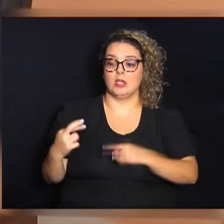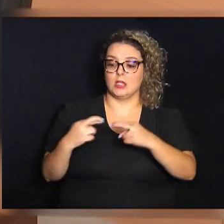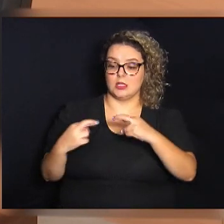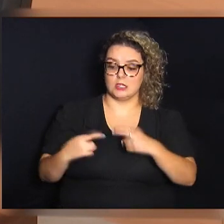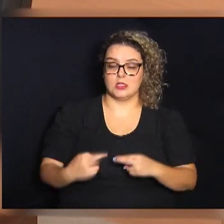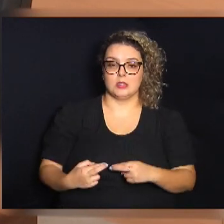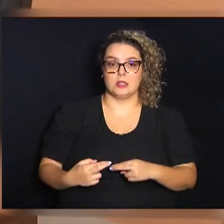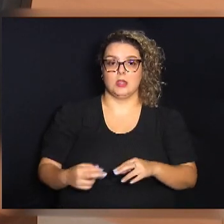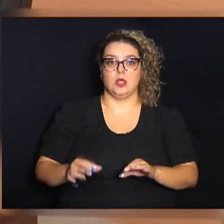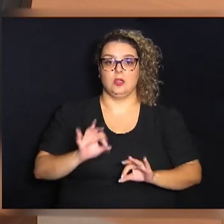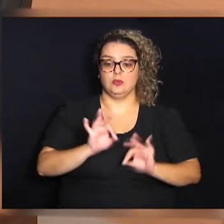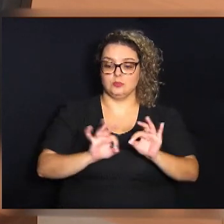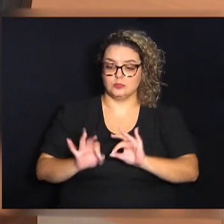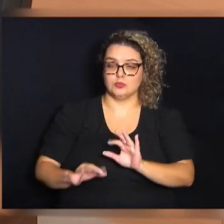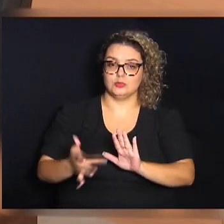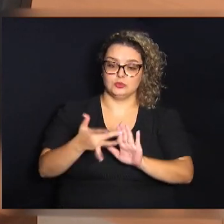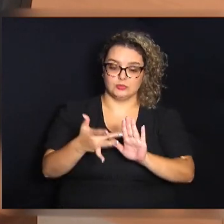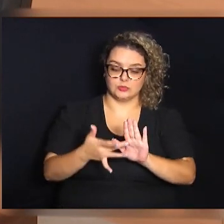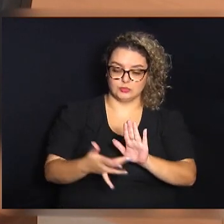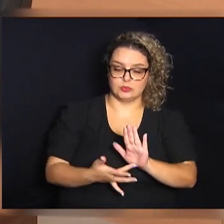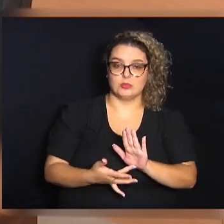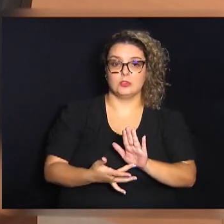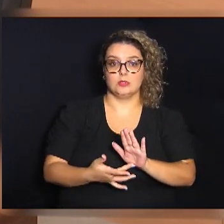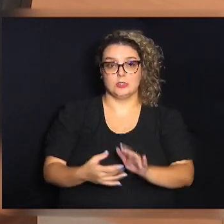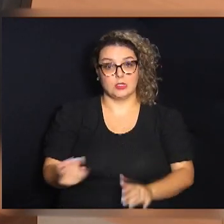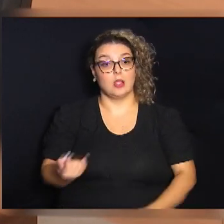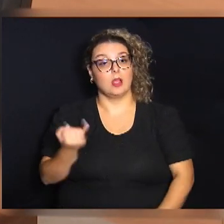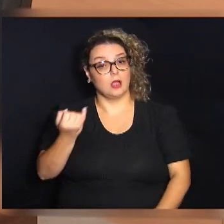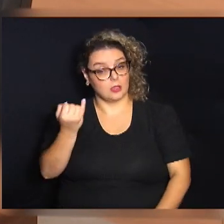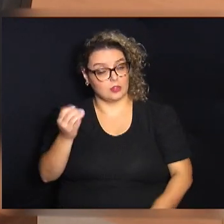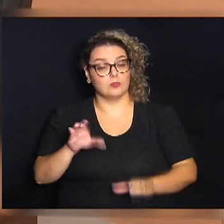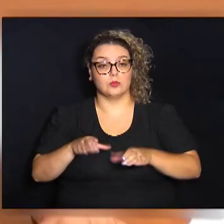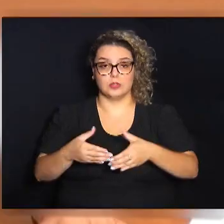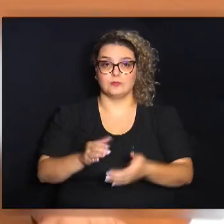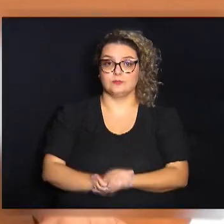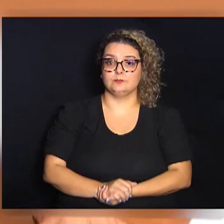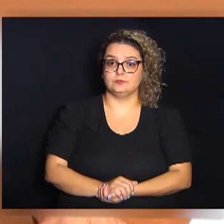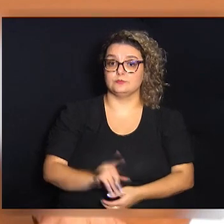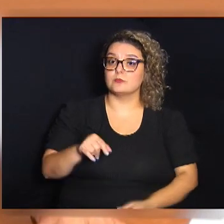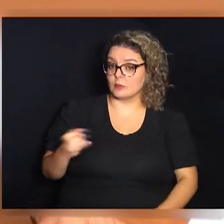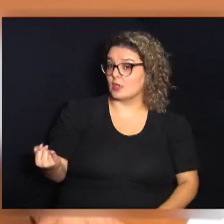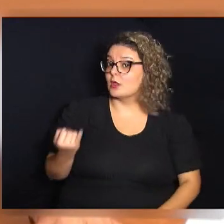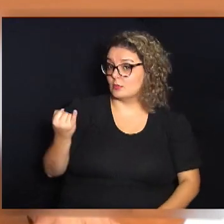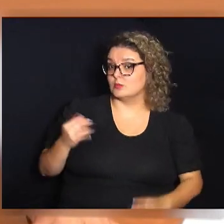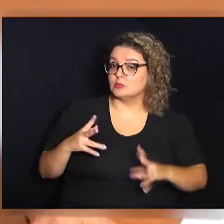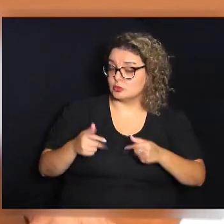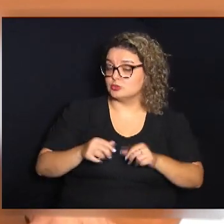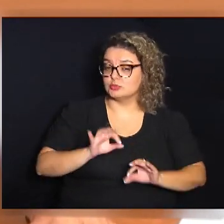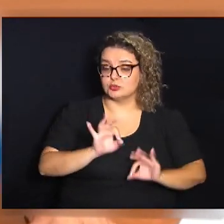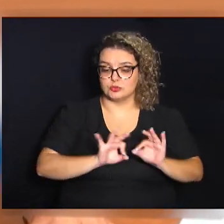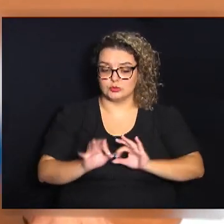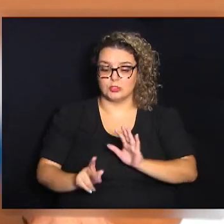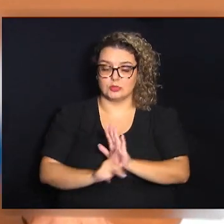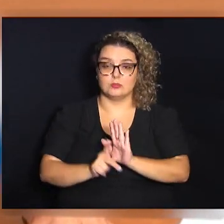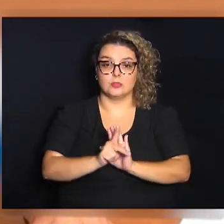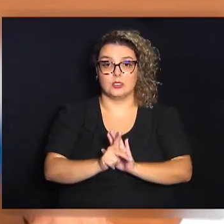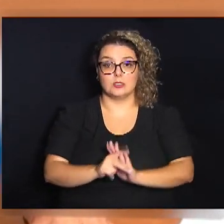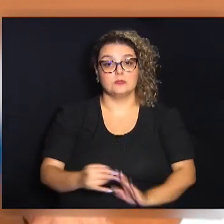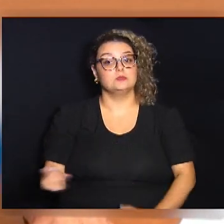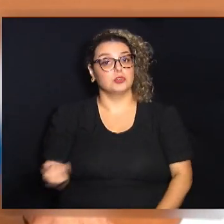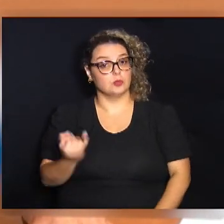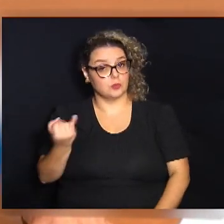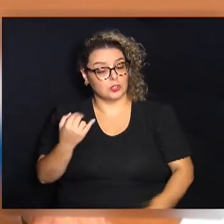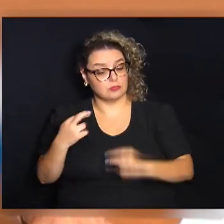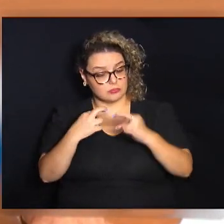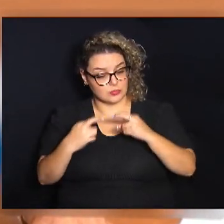os projetos que estavam na pauta e a importância da comissão. Muito importante, todos esses projetos, eu dei uma observada, são projetos muito